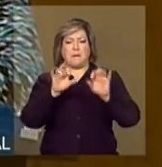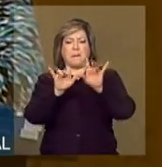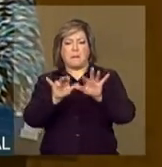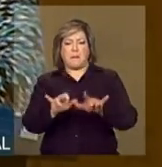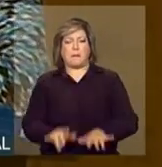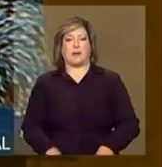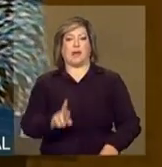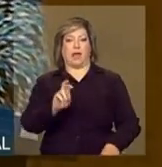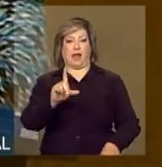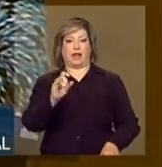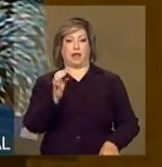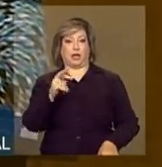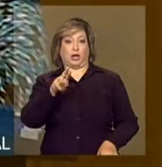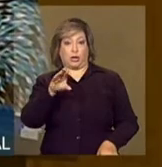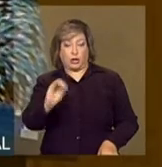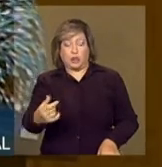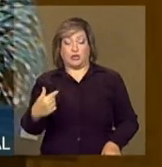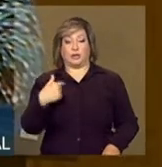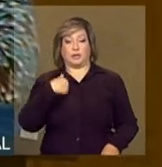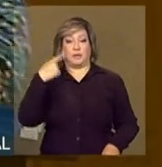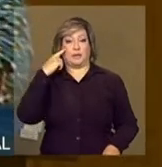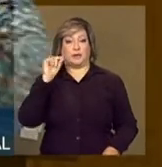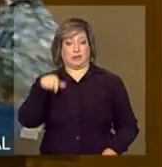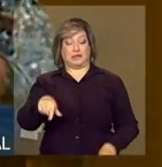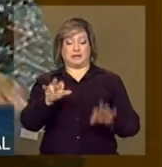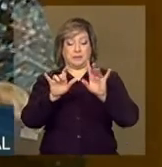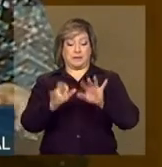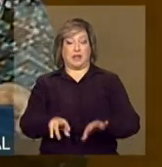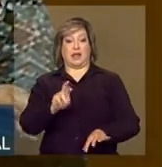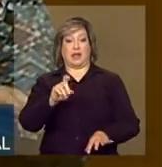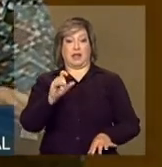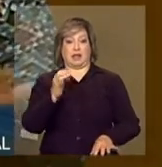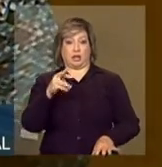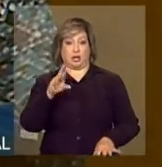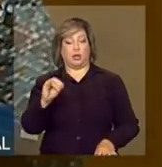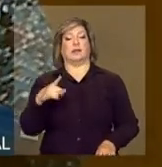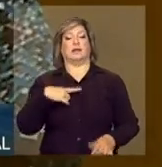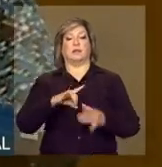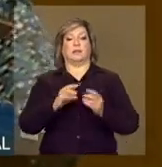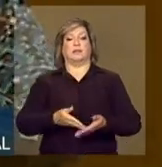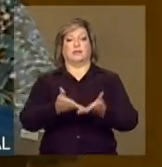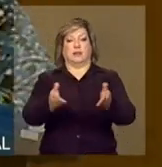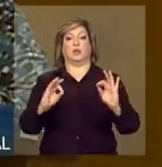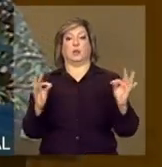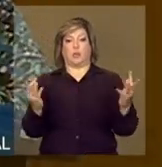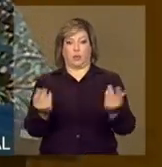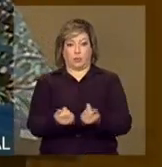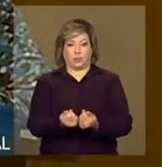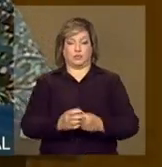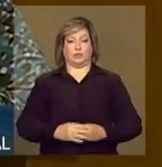que, oportunamente, esses relatórios serão disponibilizados para todos.